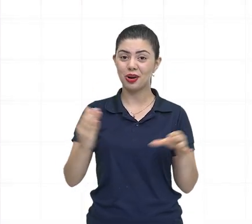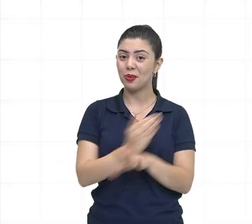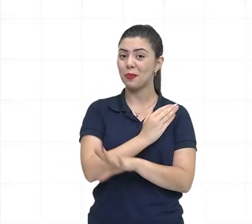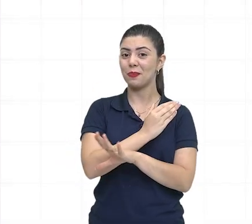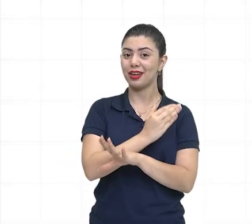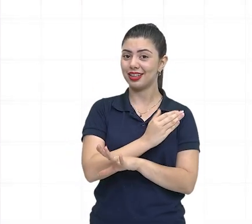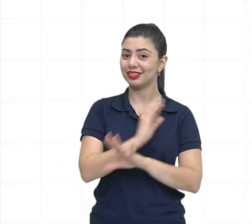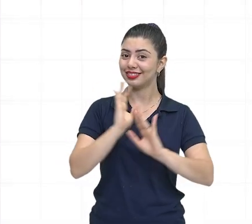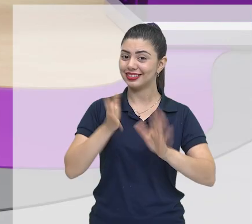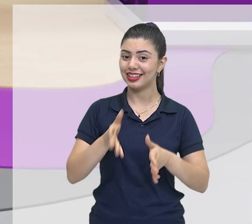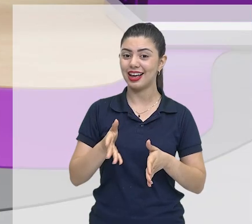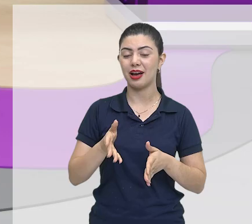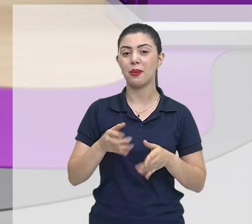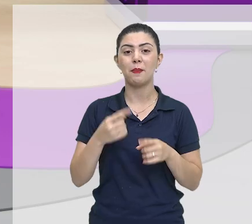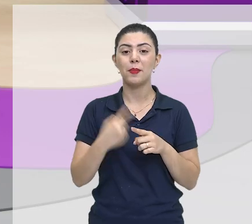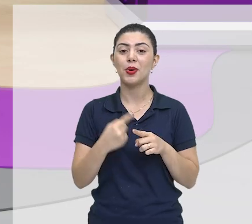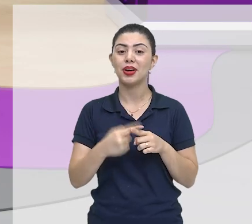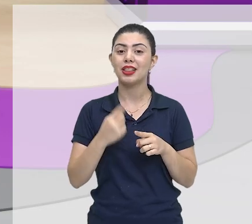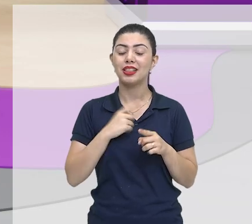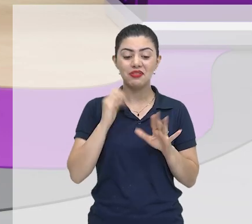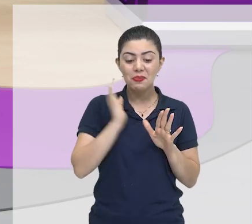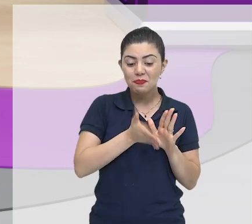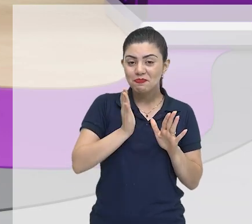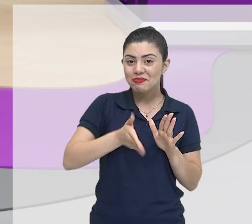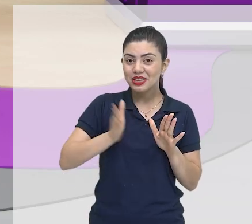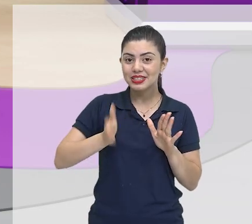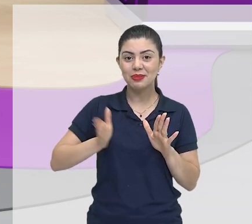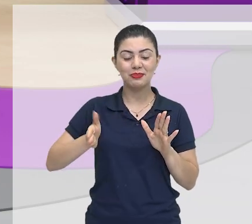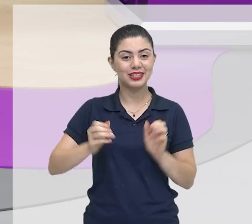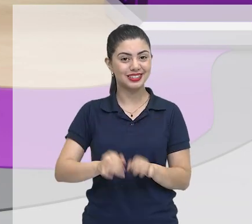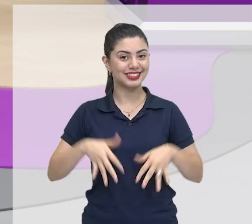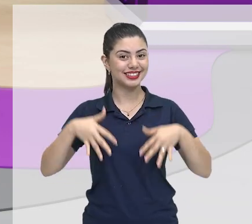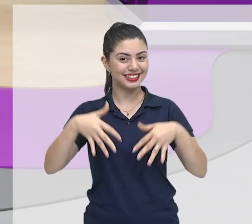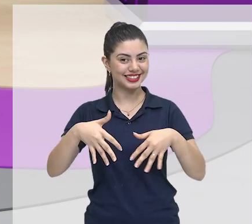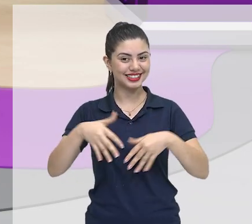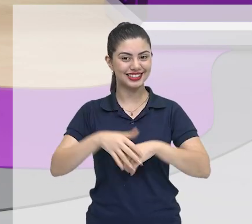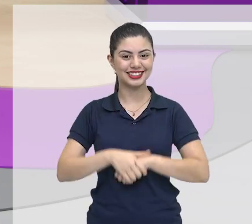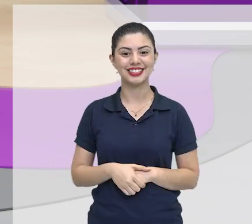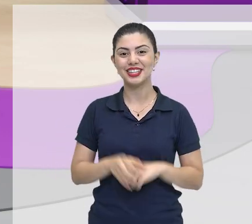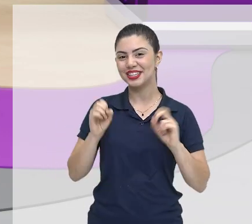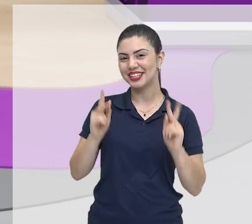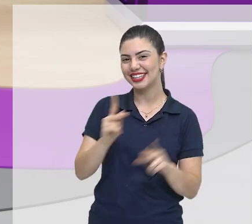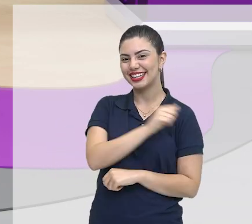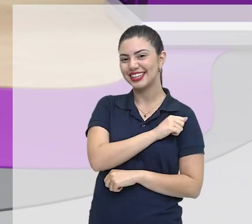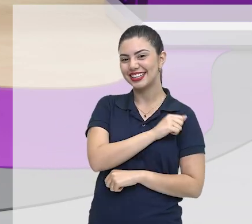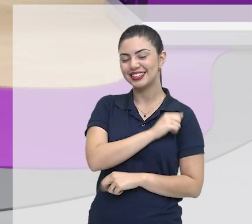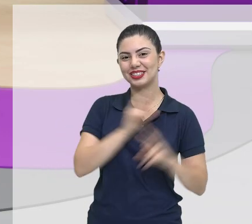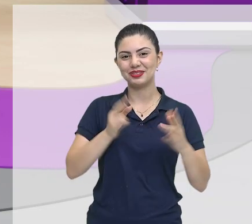pronto, né? Ficou pronto através de um fluxograma.